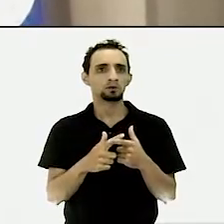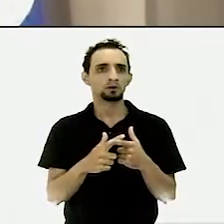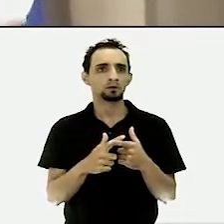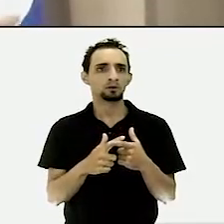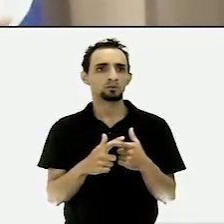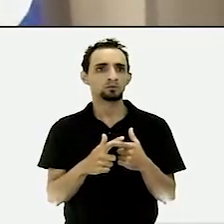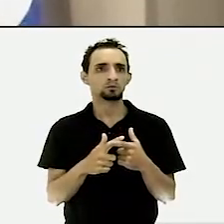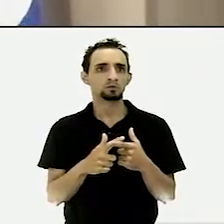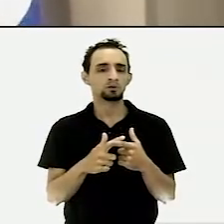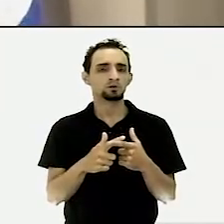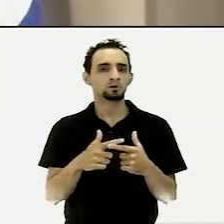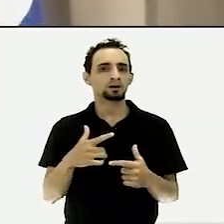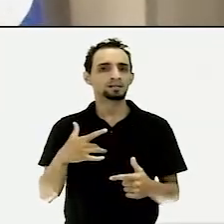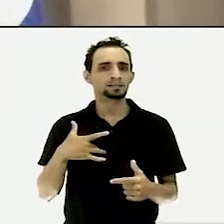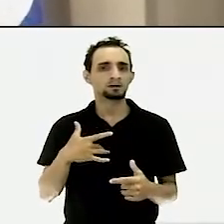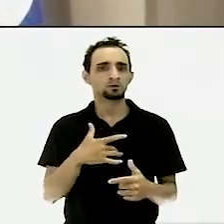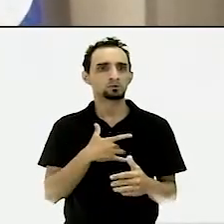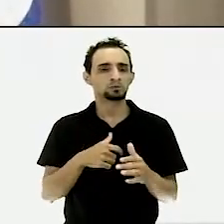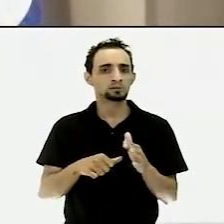havia falta de funcionários,